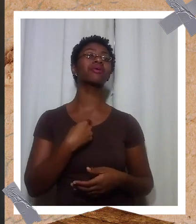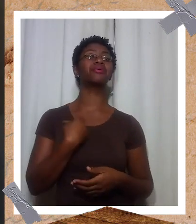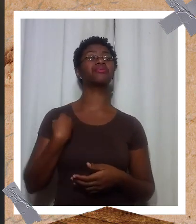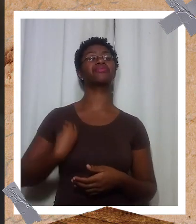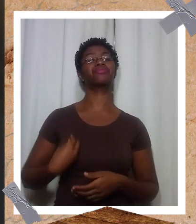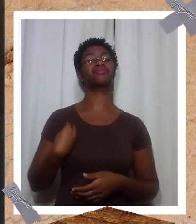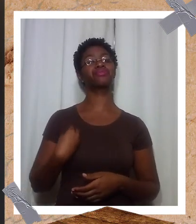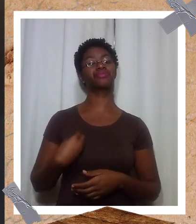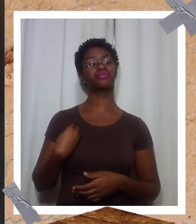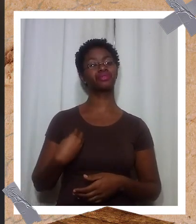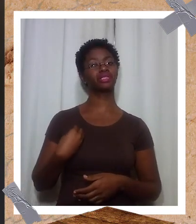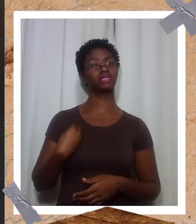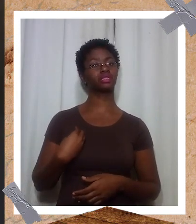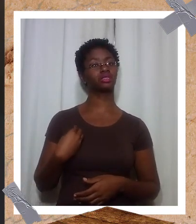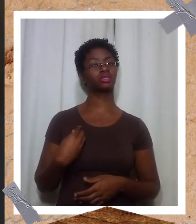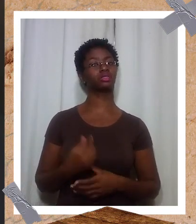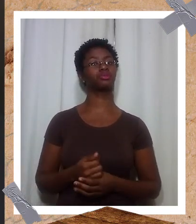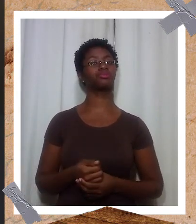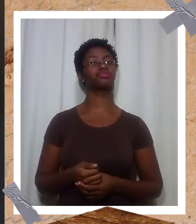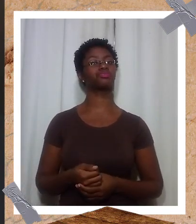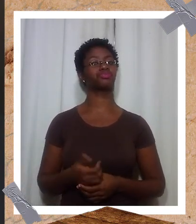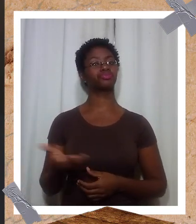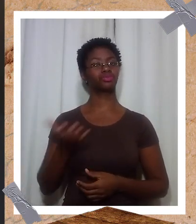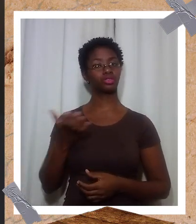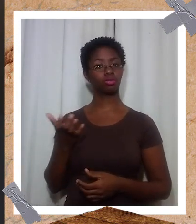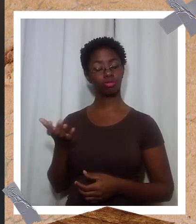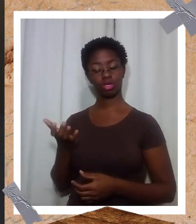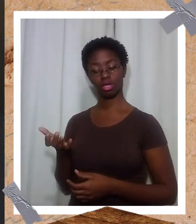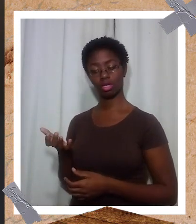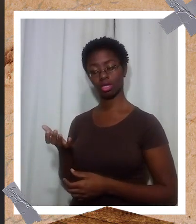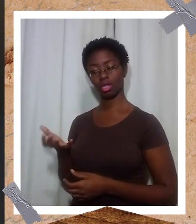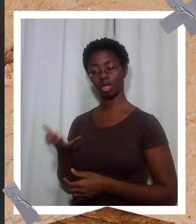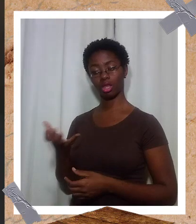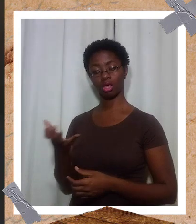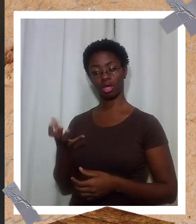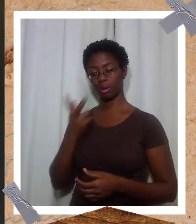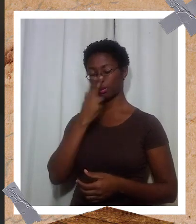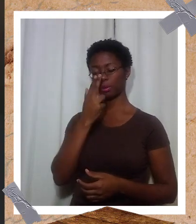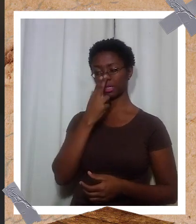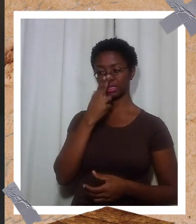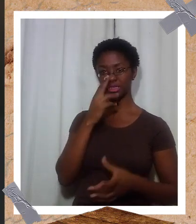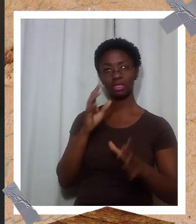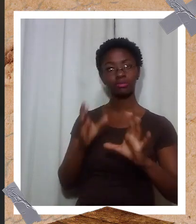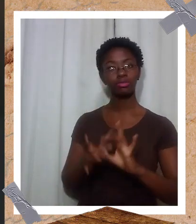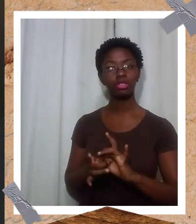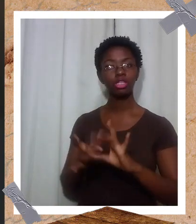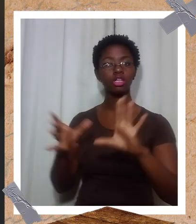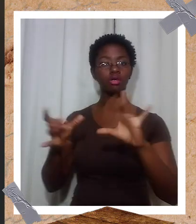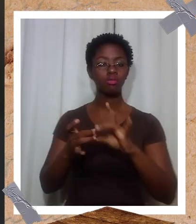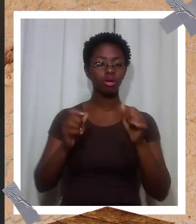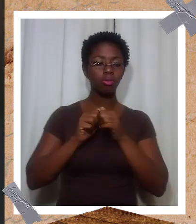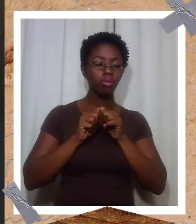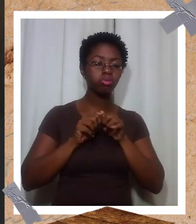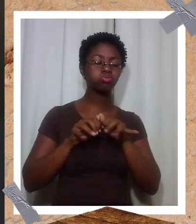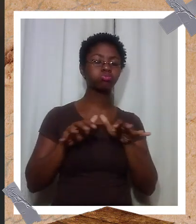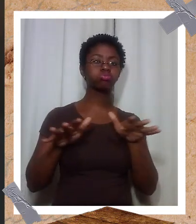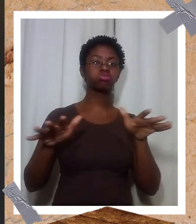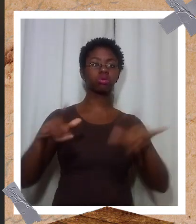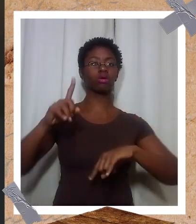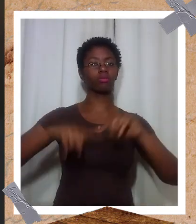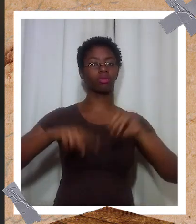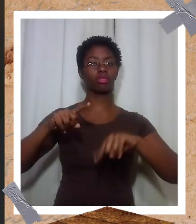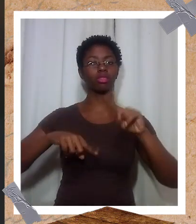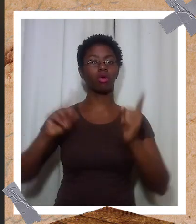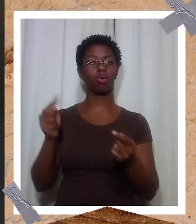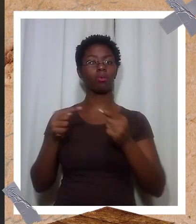momento no qual eu quero democratizar o acesso às ferramentas relacionadas à escrita,